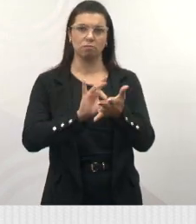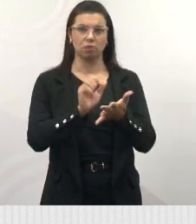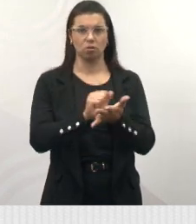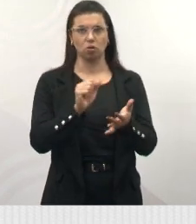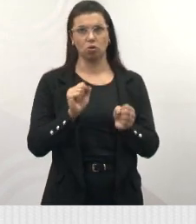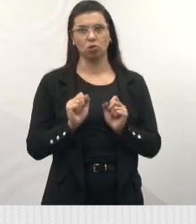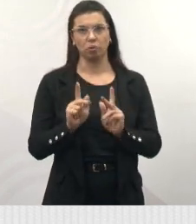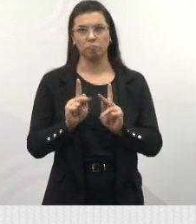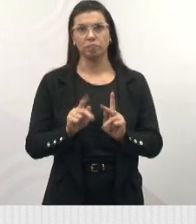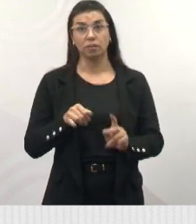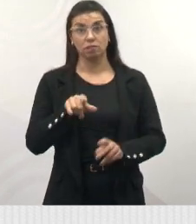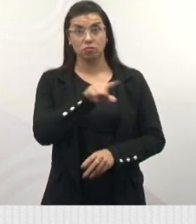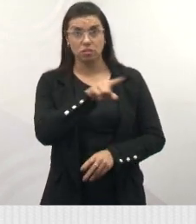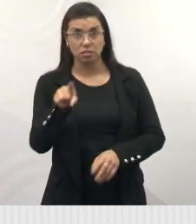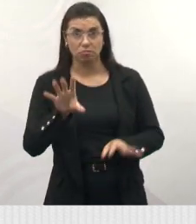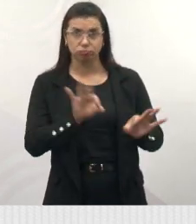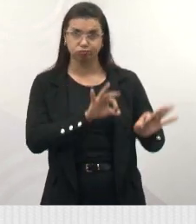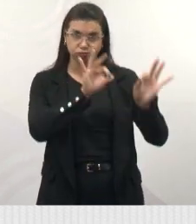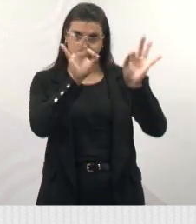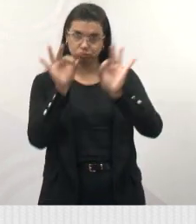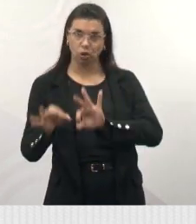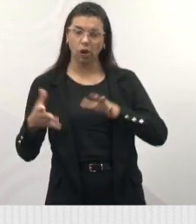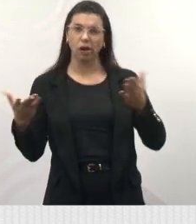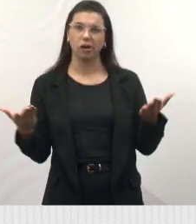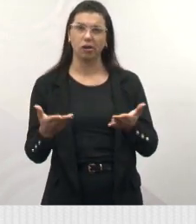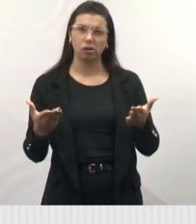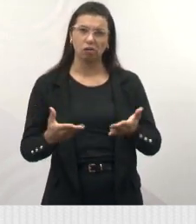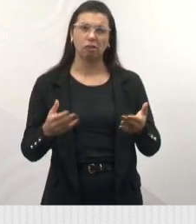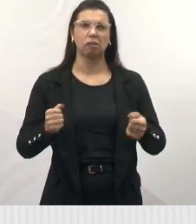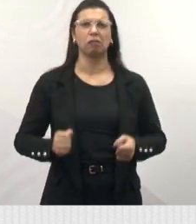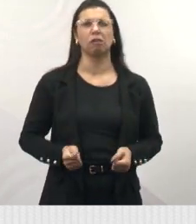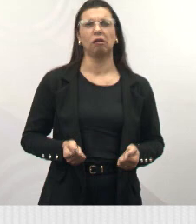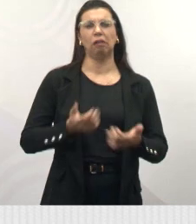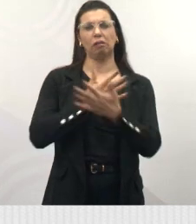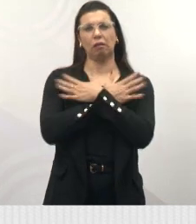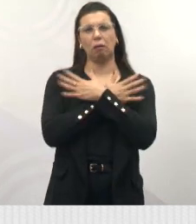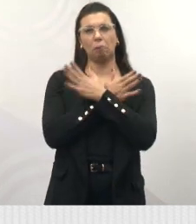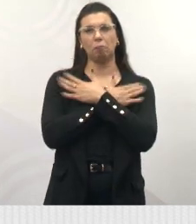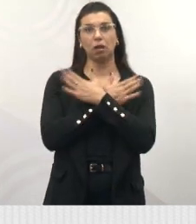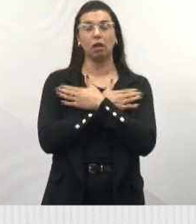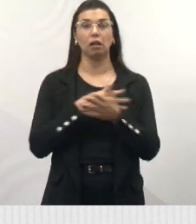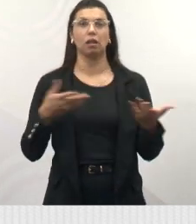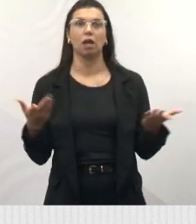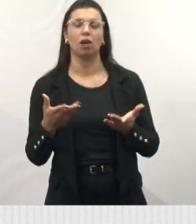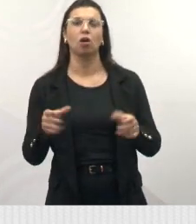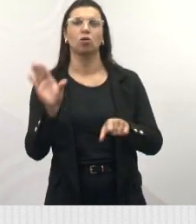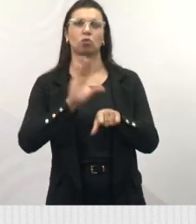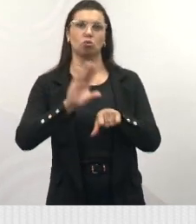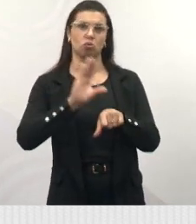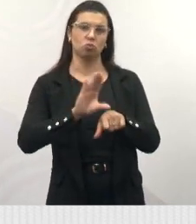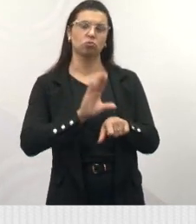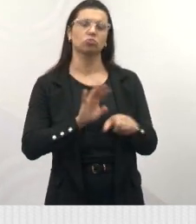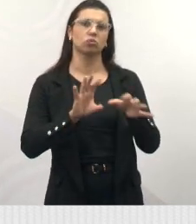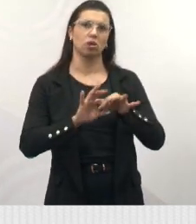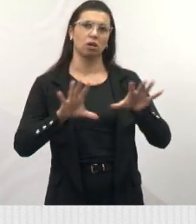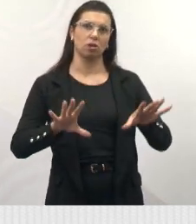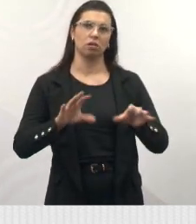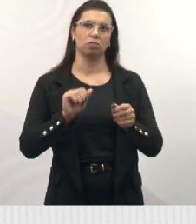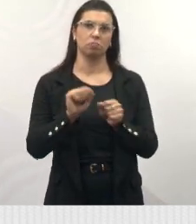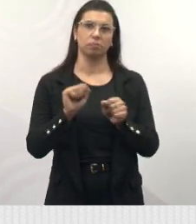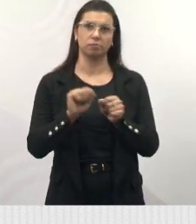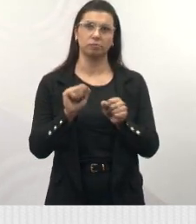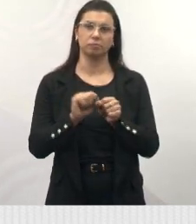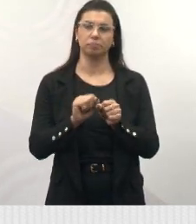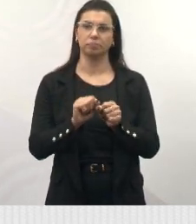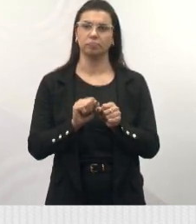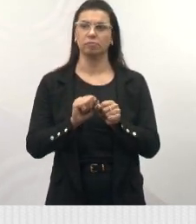www.jacareí.sp.gov.br. Então, você que está desempregado e quer fazer um curso, faça a inscrição até o dia 20. Gostaria de